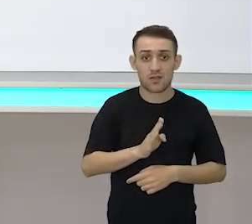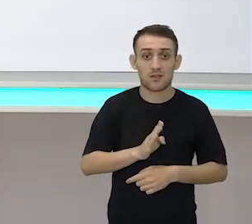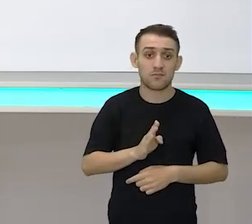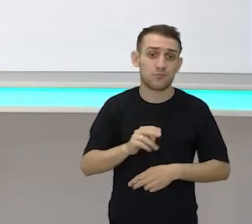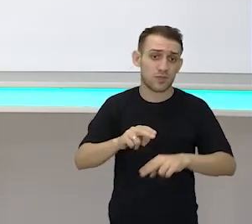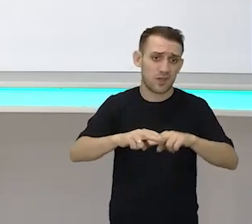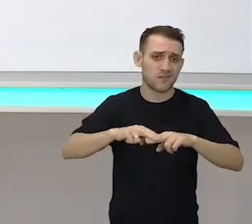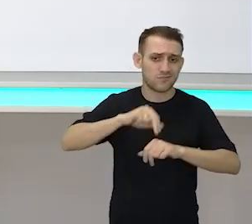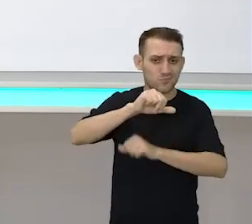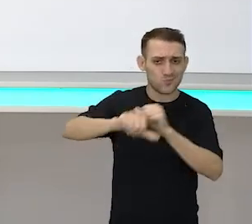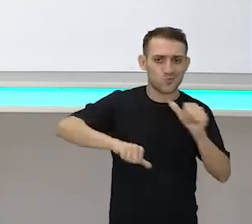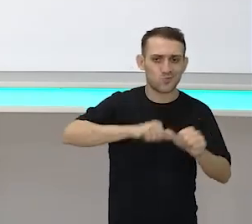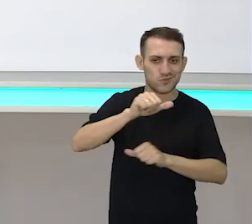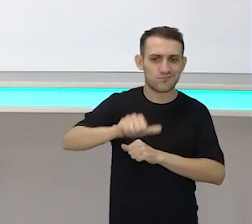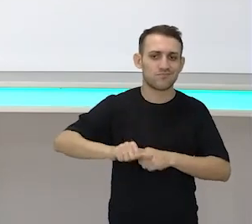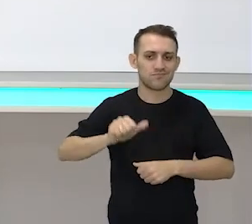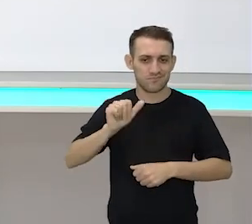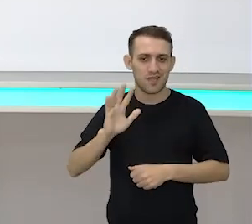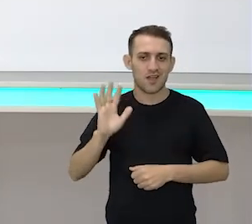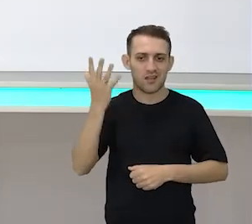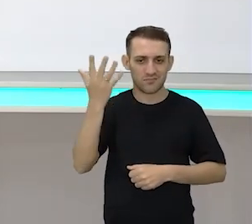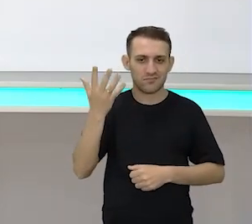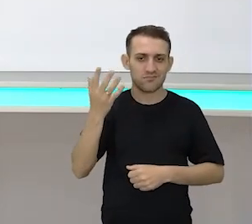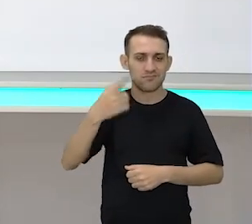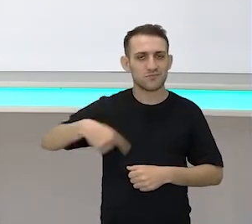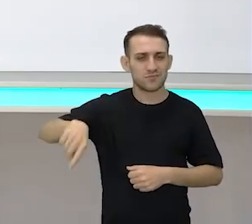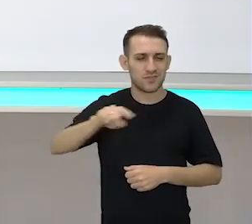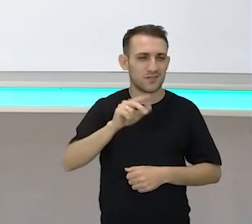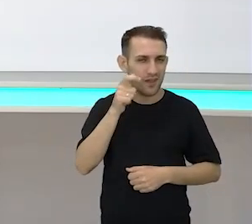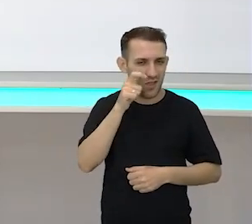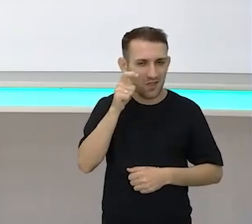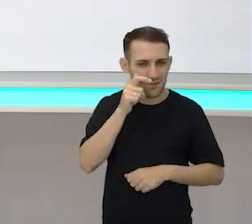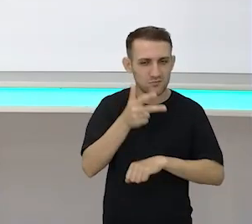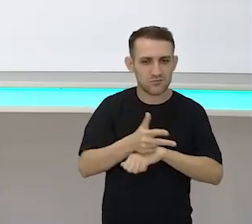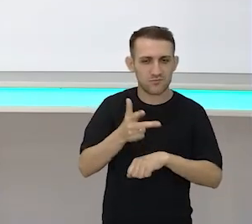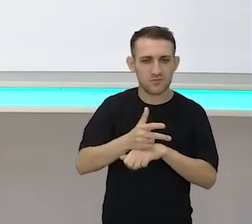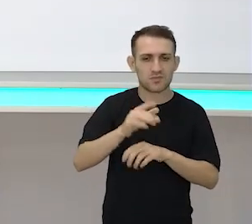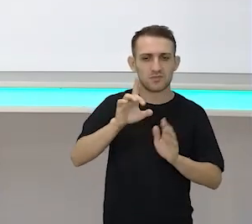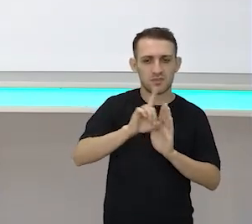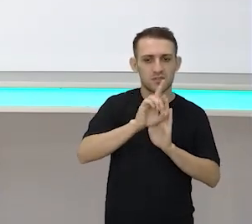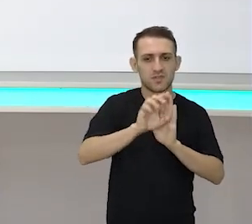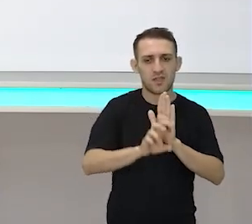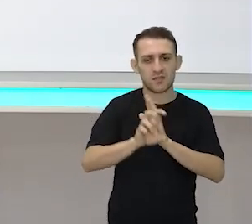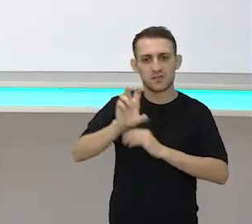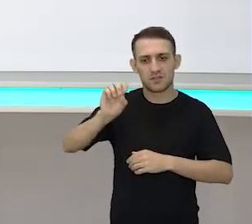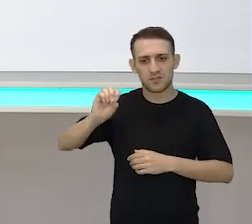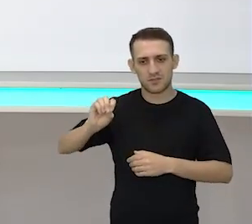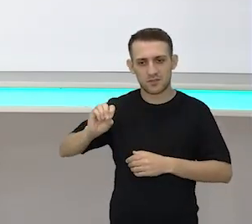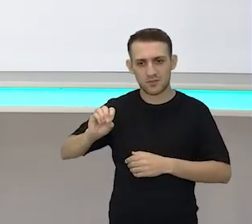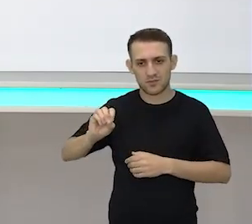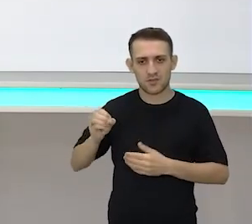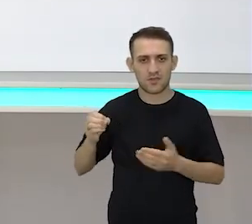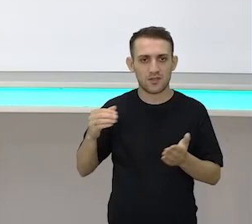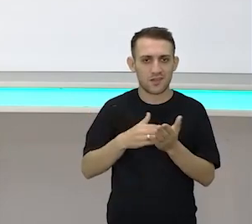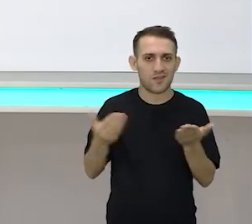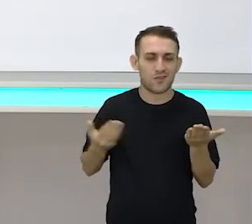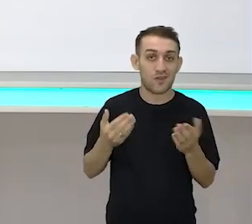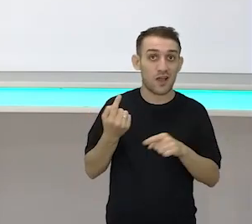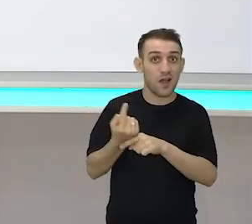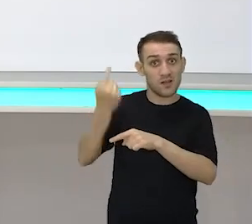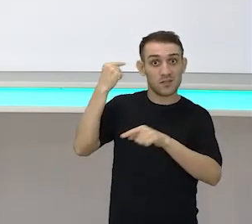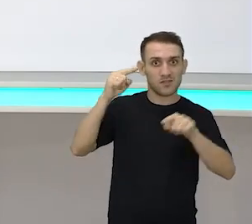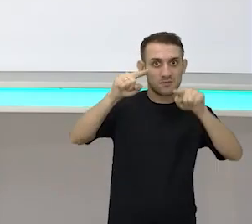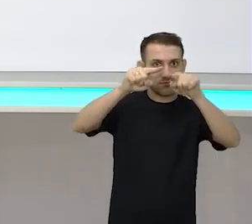essas mudanças que vem acontecendo aí, como eles mostraram no vídeo, desde a década de 50, né, que era muito mais pirâmide